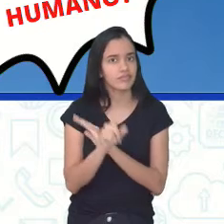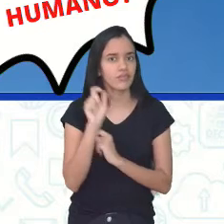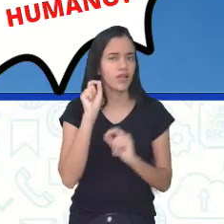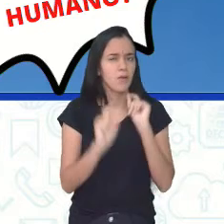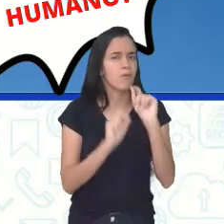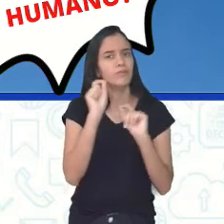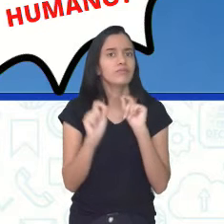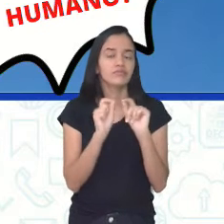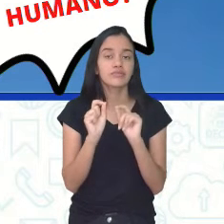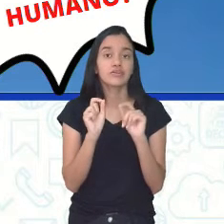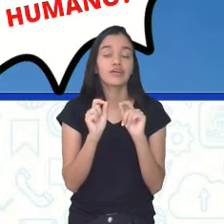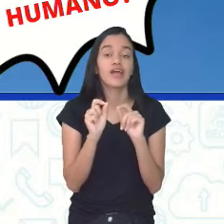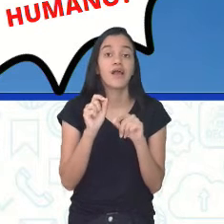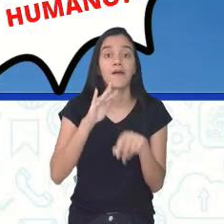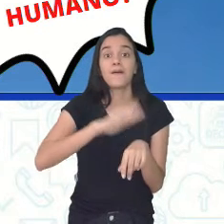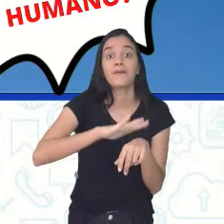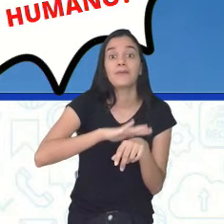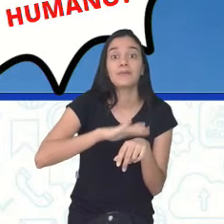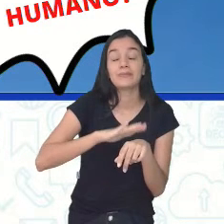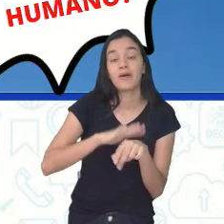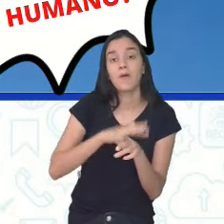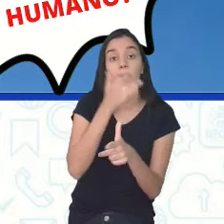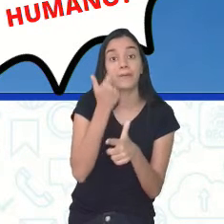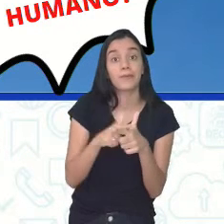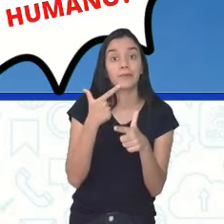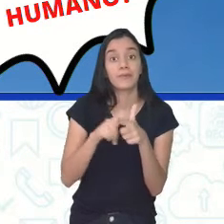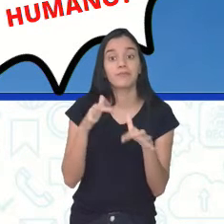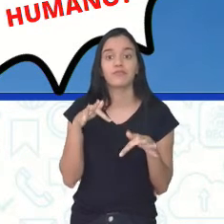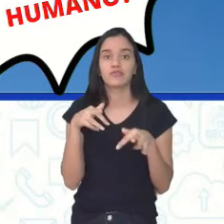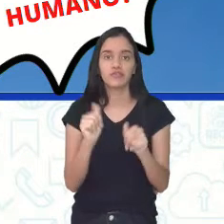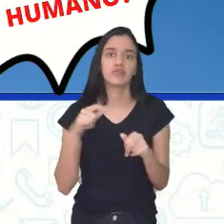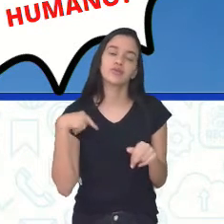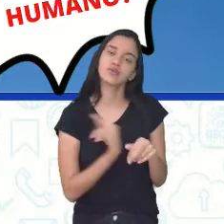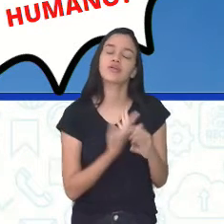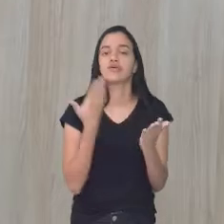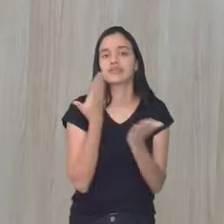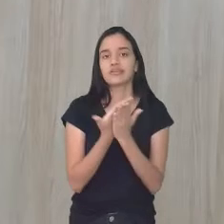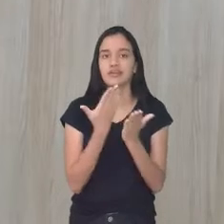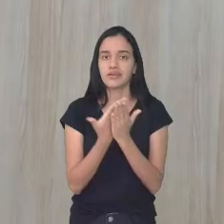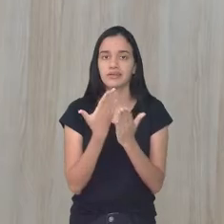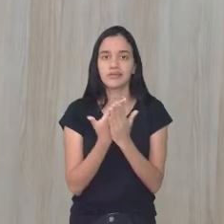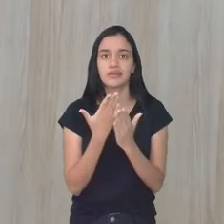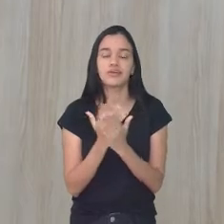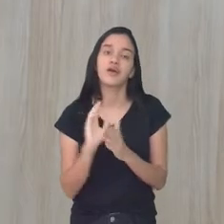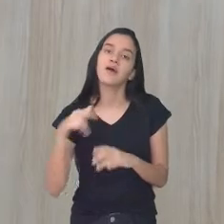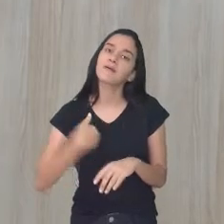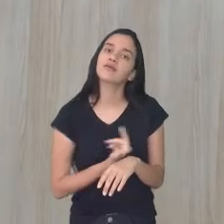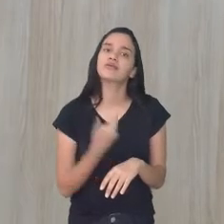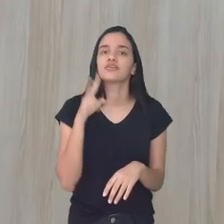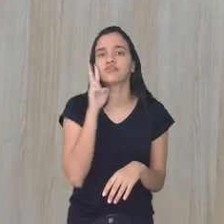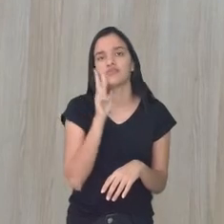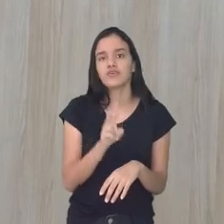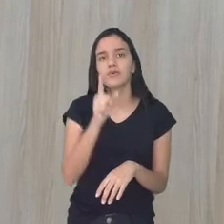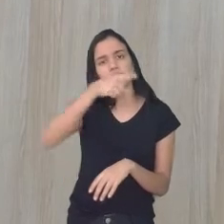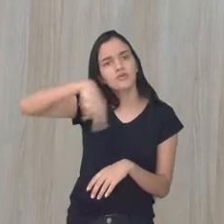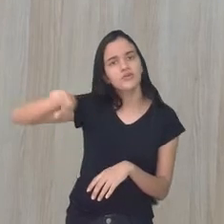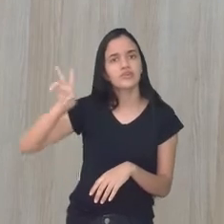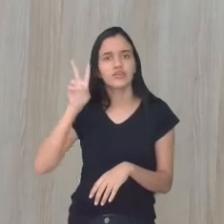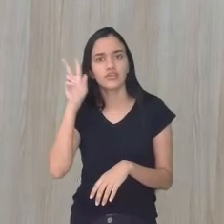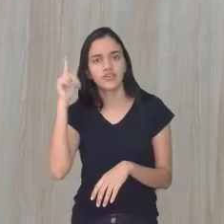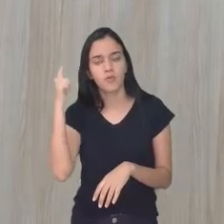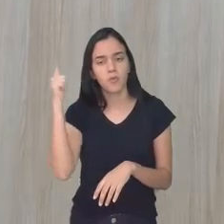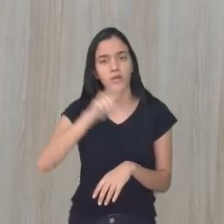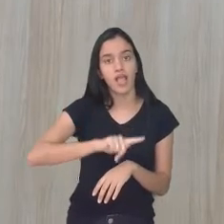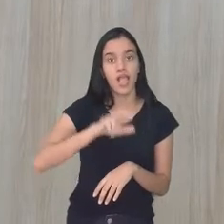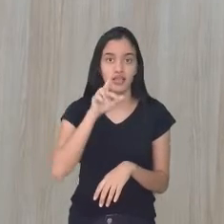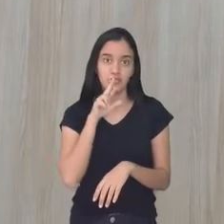estou chamando aí de situações, problema. No final da nossa aula, eu vou trazer para a gente ver o que é que vocês conseguiram